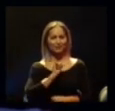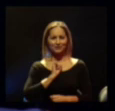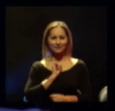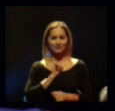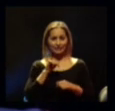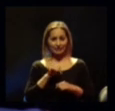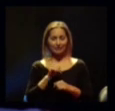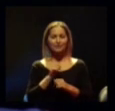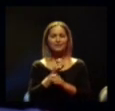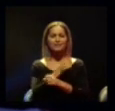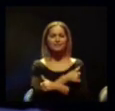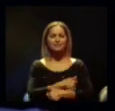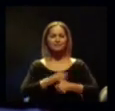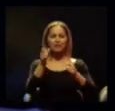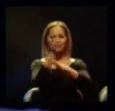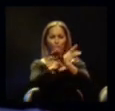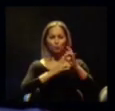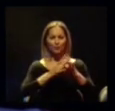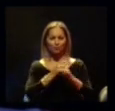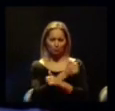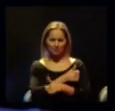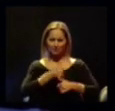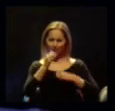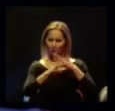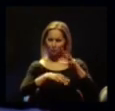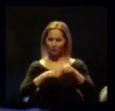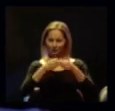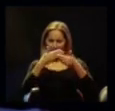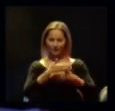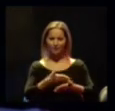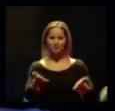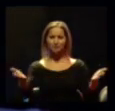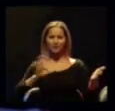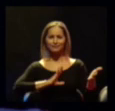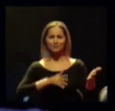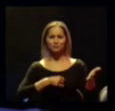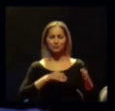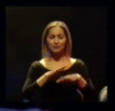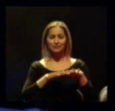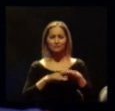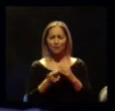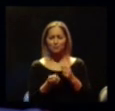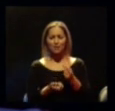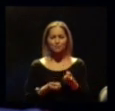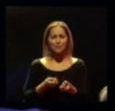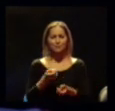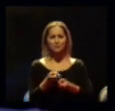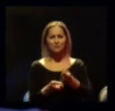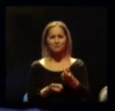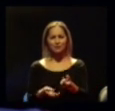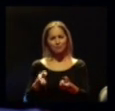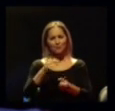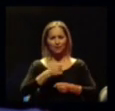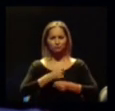Cidade europeia, cidade moderna e aberta ao mundo, que se faz a cada dia mais